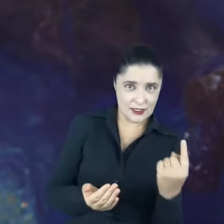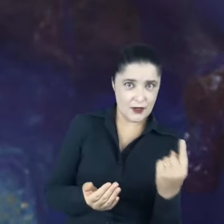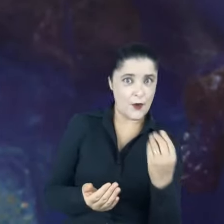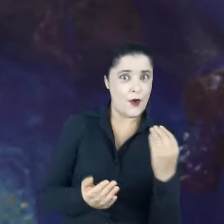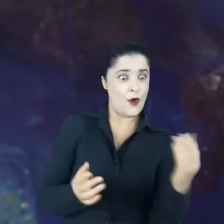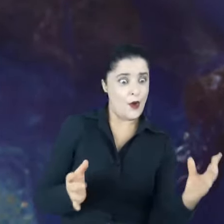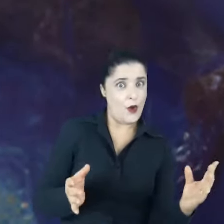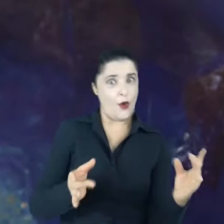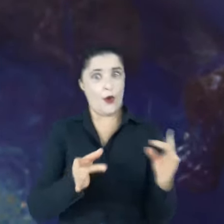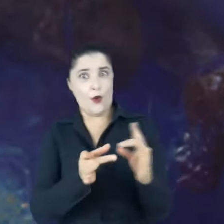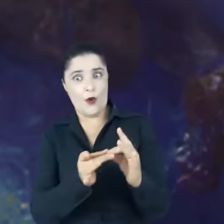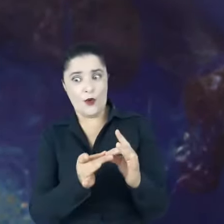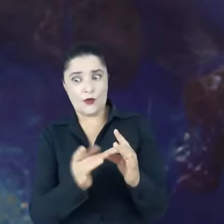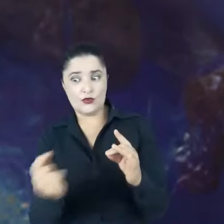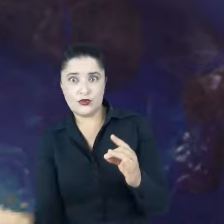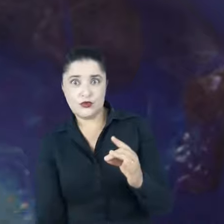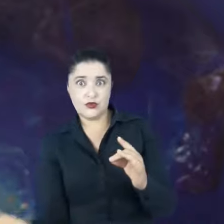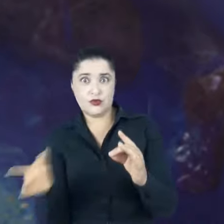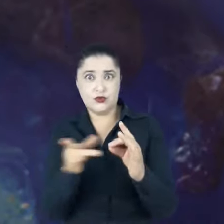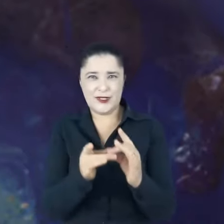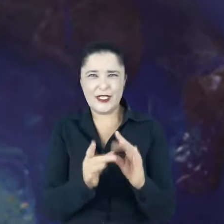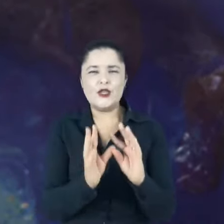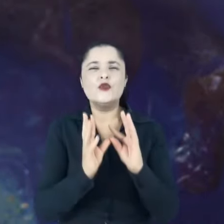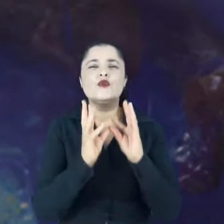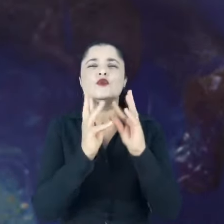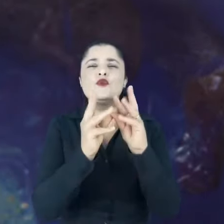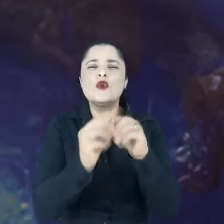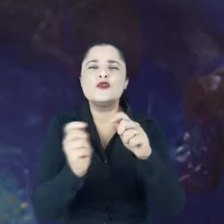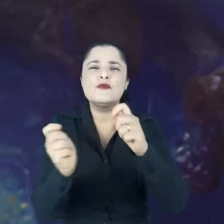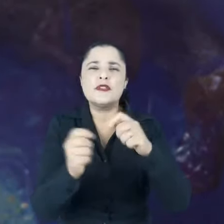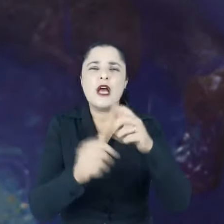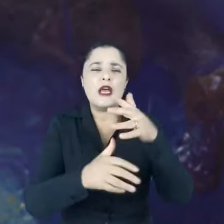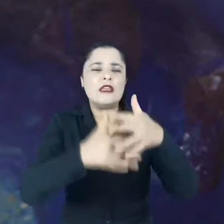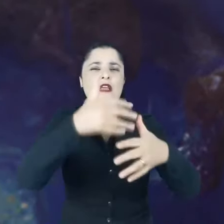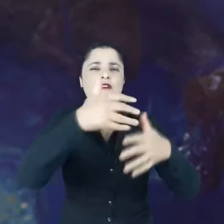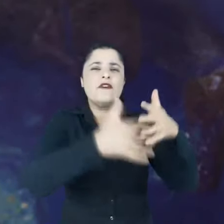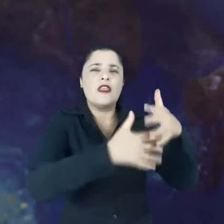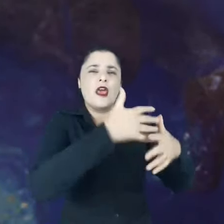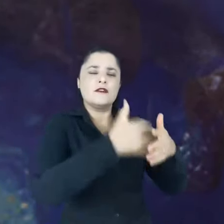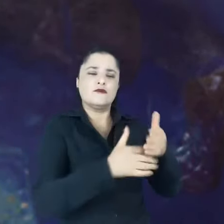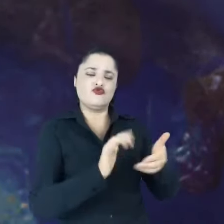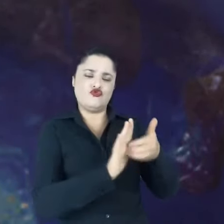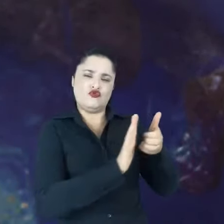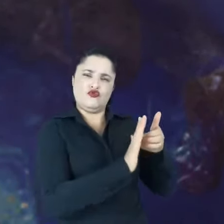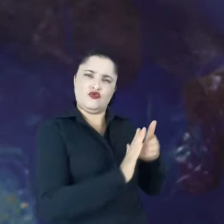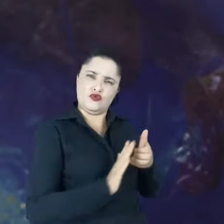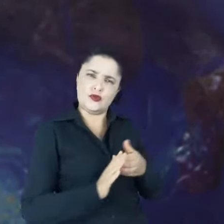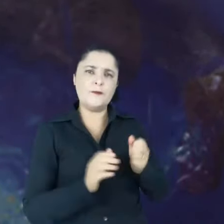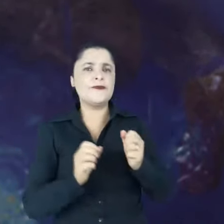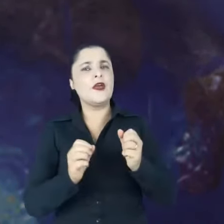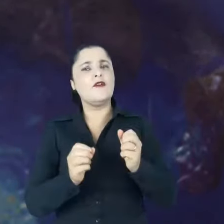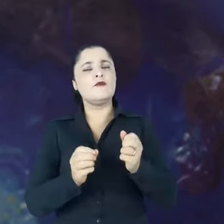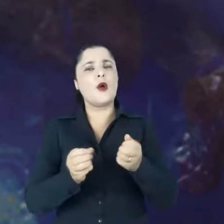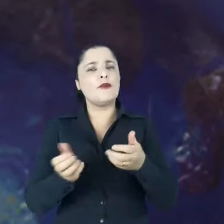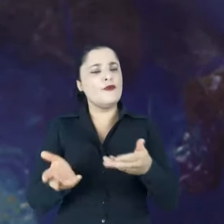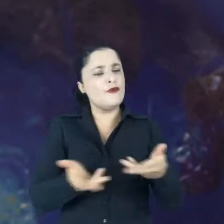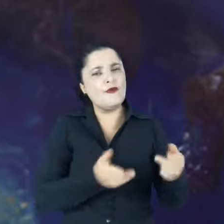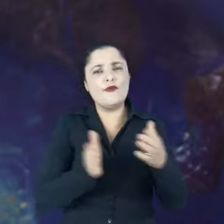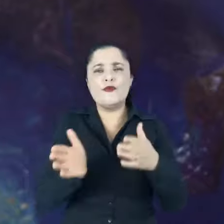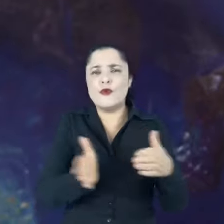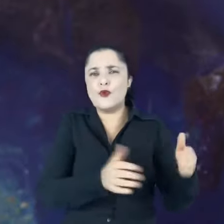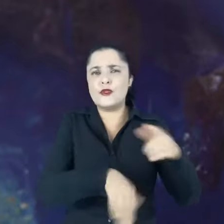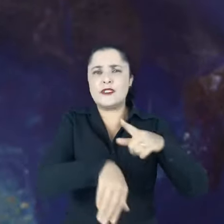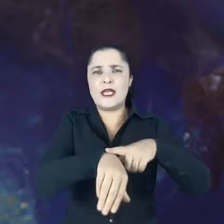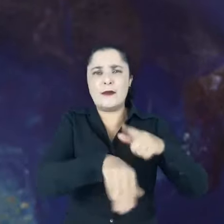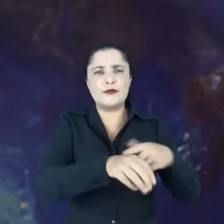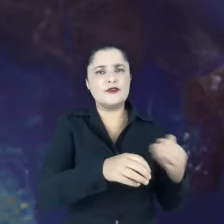também tirando todas as possíveis interferências, otimizando fluxos, diminuindo tempos de carregamento e